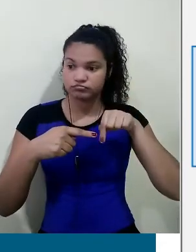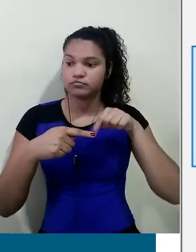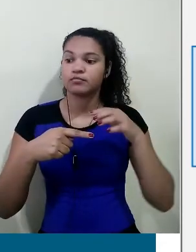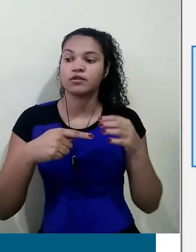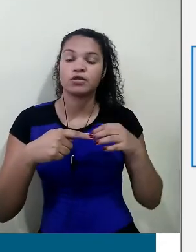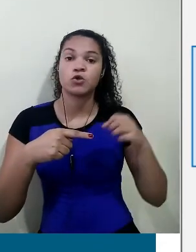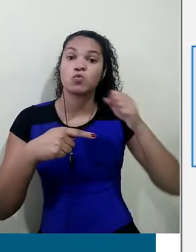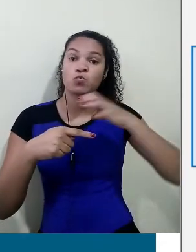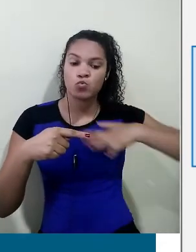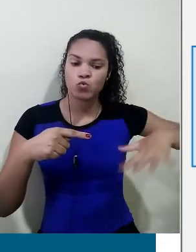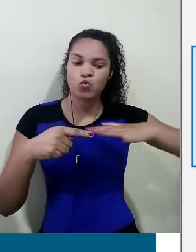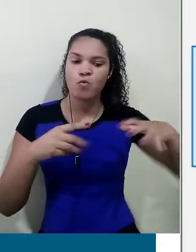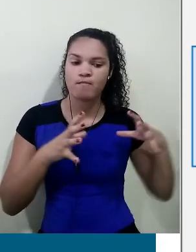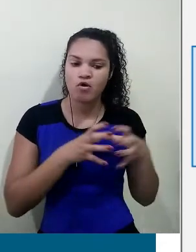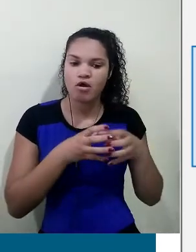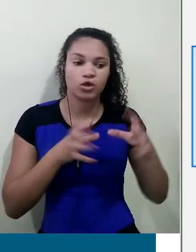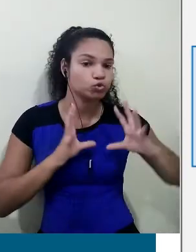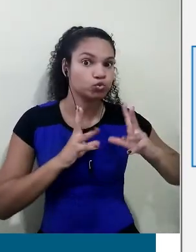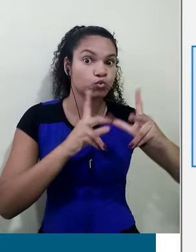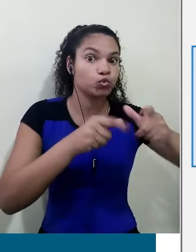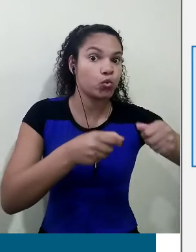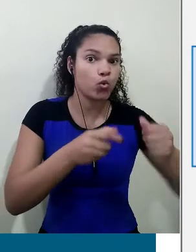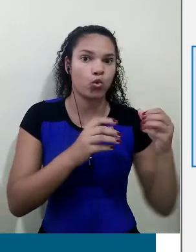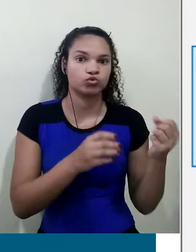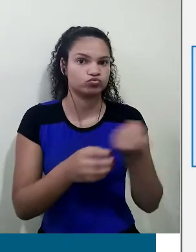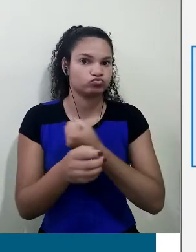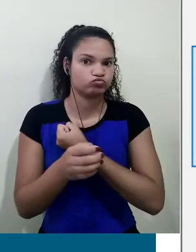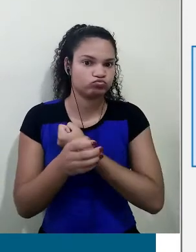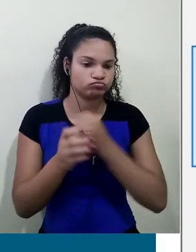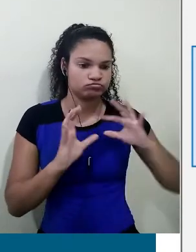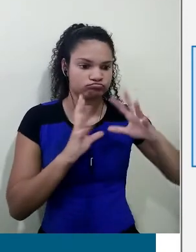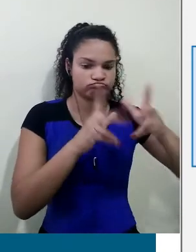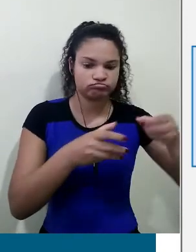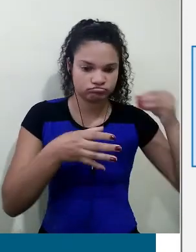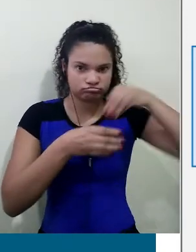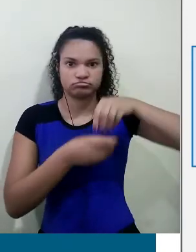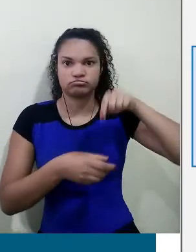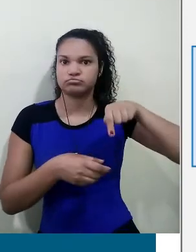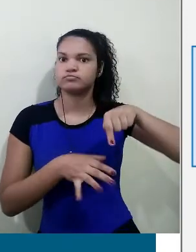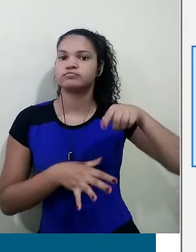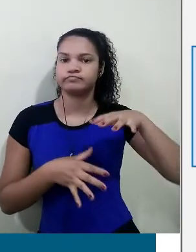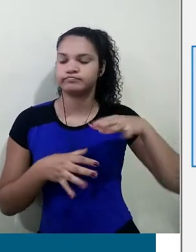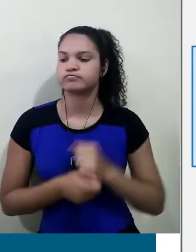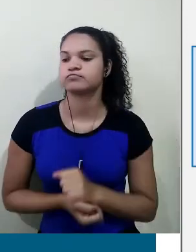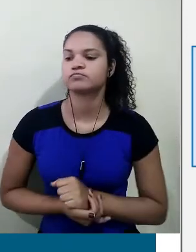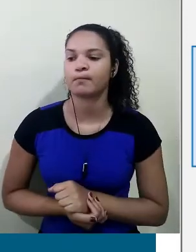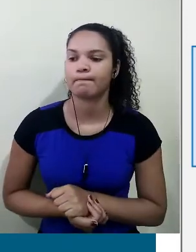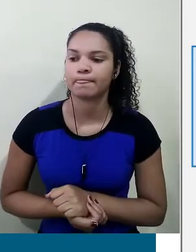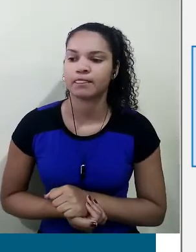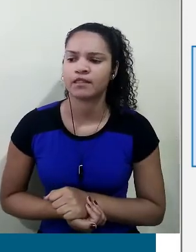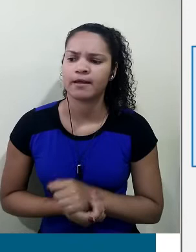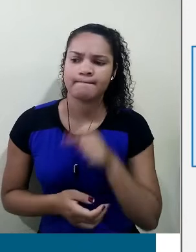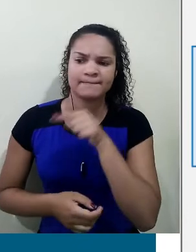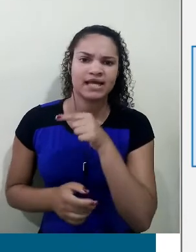cardinalidade do conjunto espaço amostral, ou seja, a quantidade de elementos contida em todo o conjunto espaço